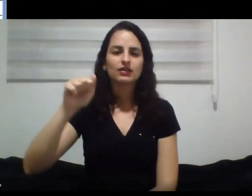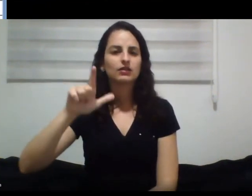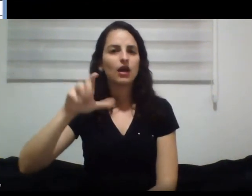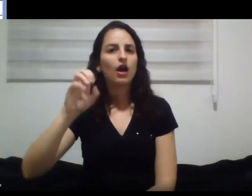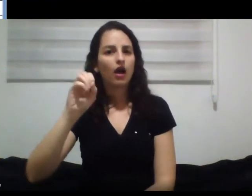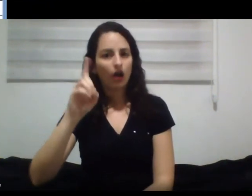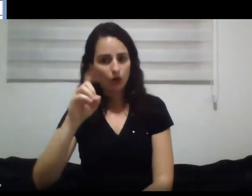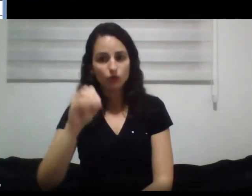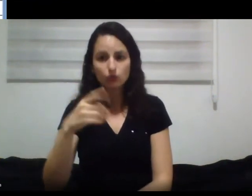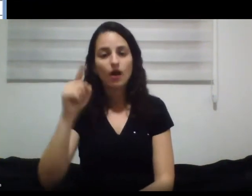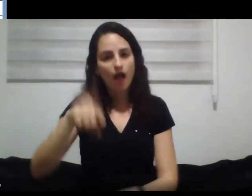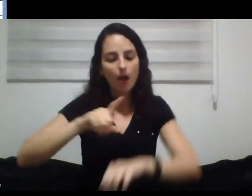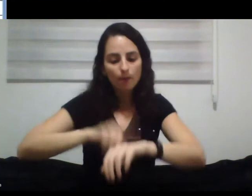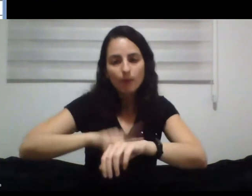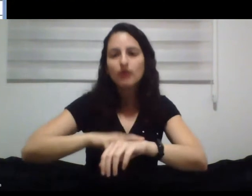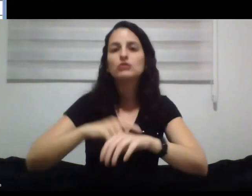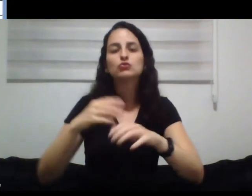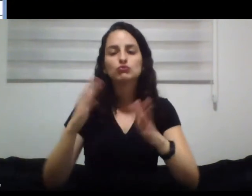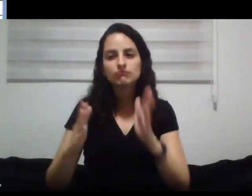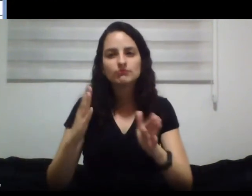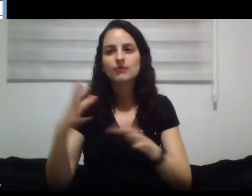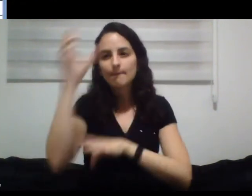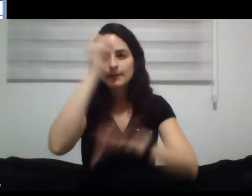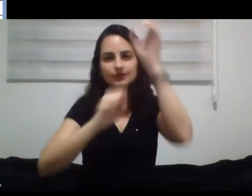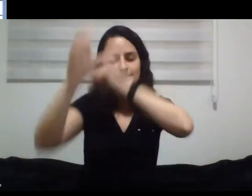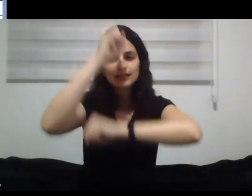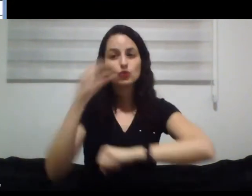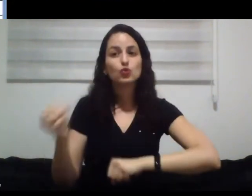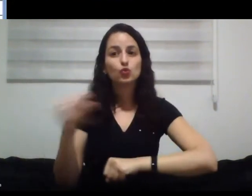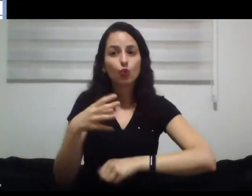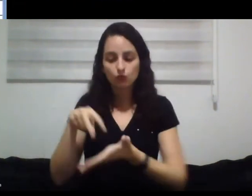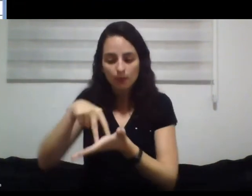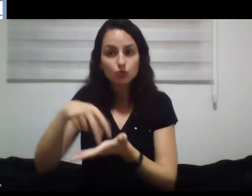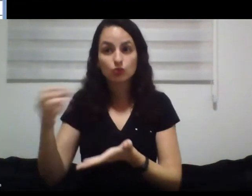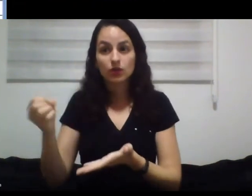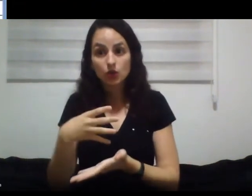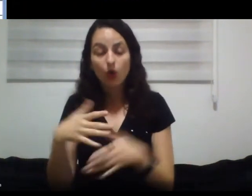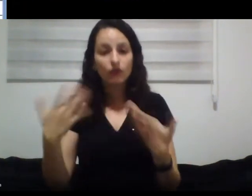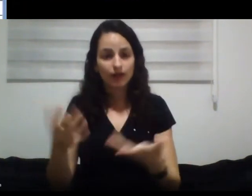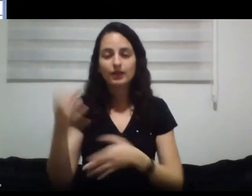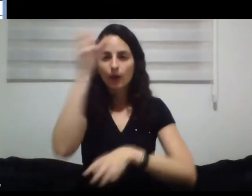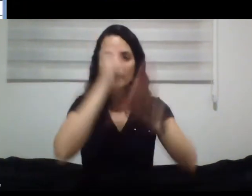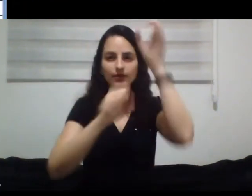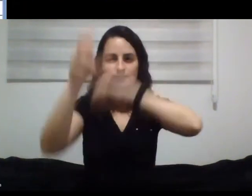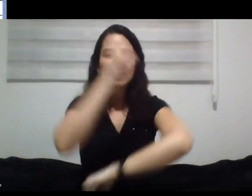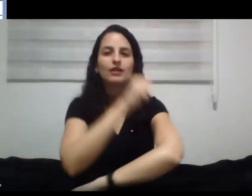dos alunos. Né? Por exemplo, se eu estou planejando...